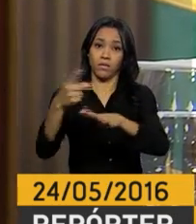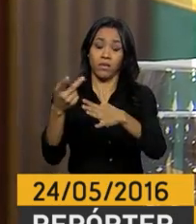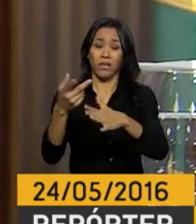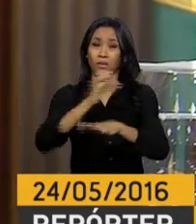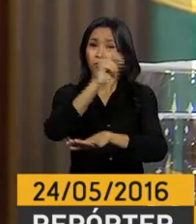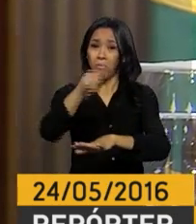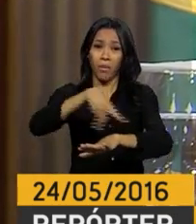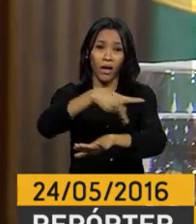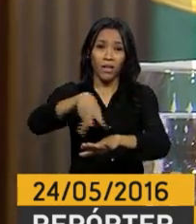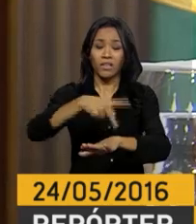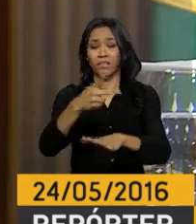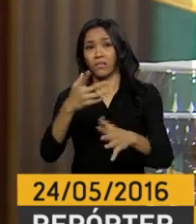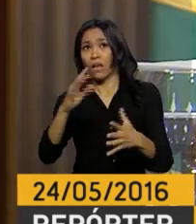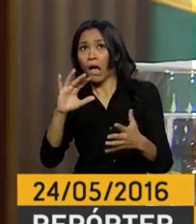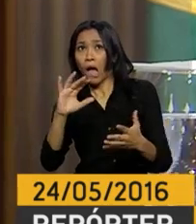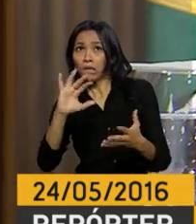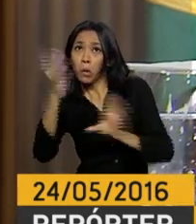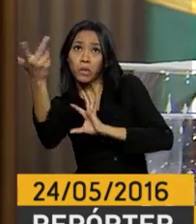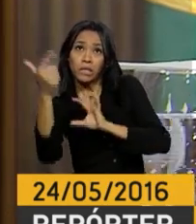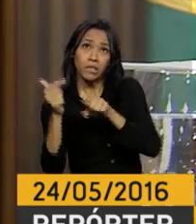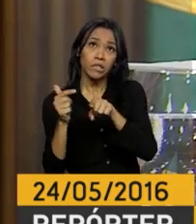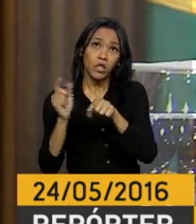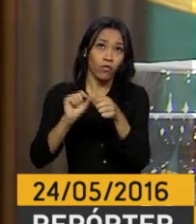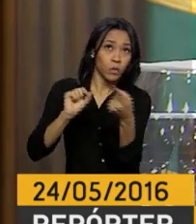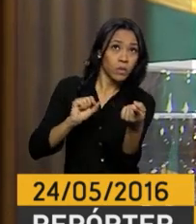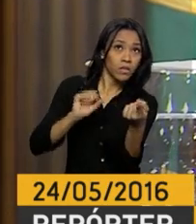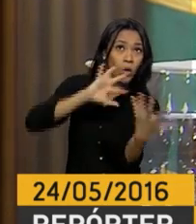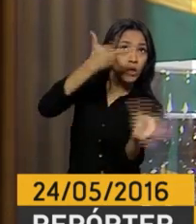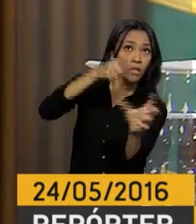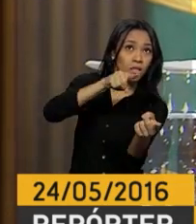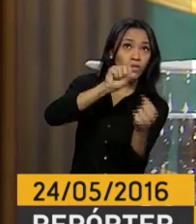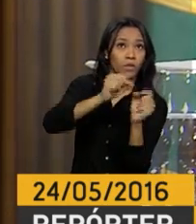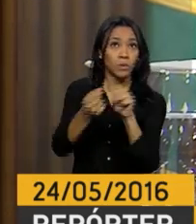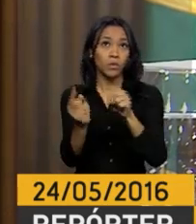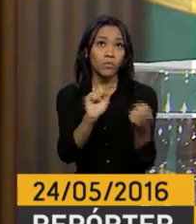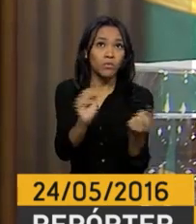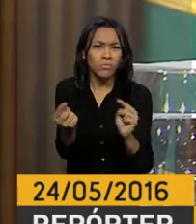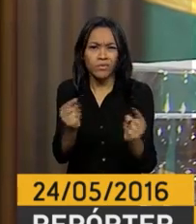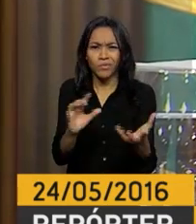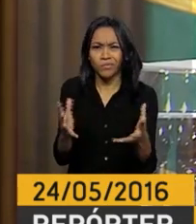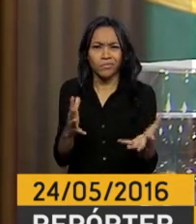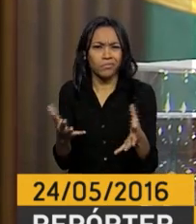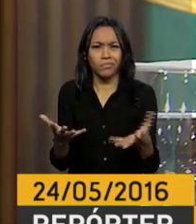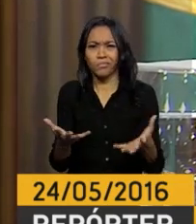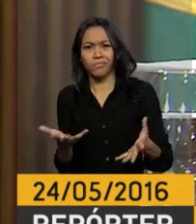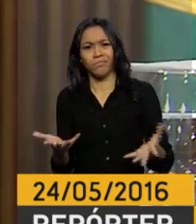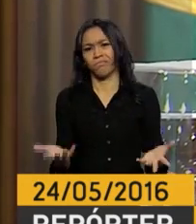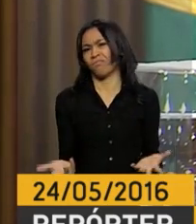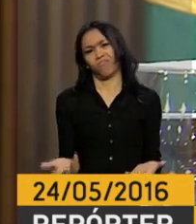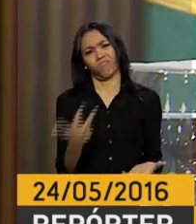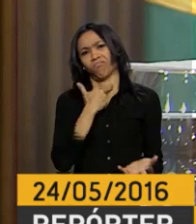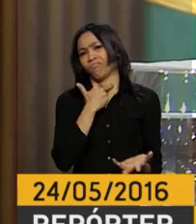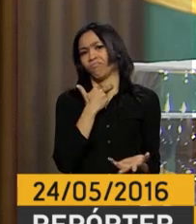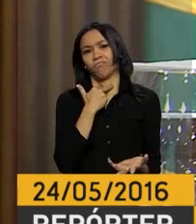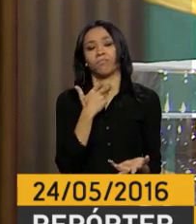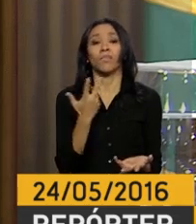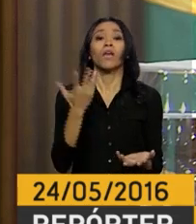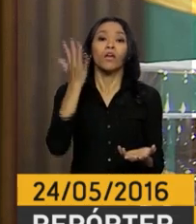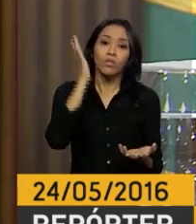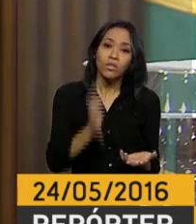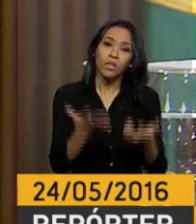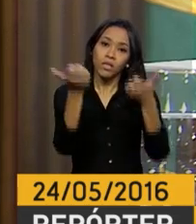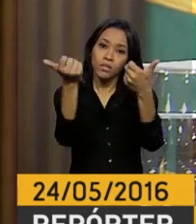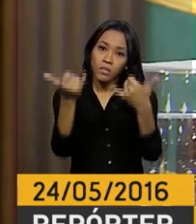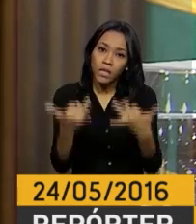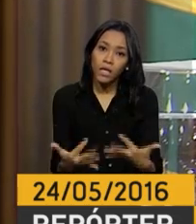situação, porque se acontece isto, eu faço aquilo. Não pode, não. Eu acabei de ressaltar as vantagens